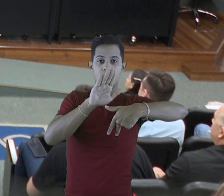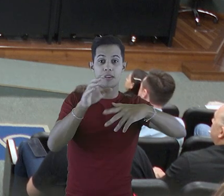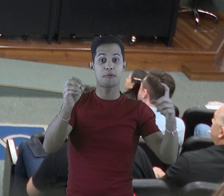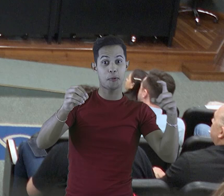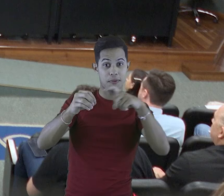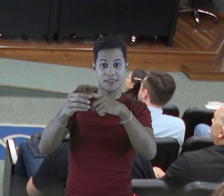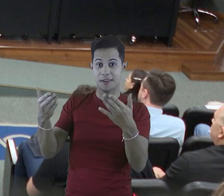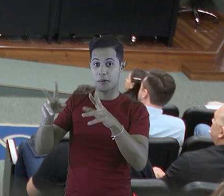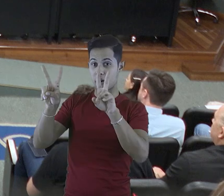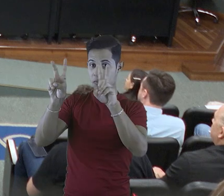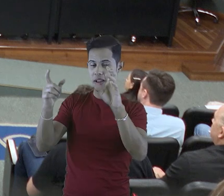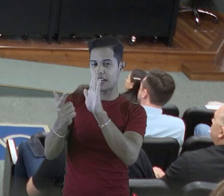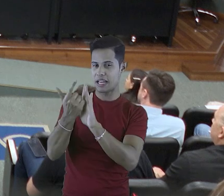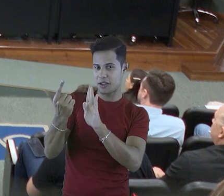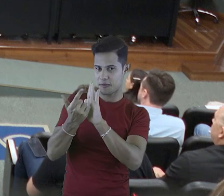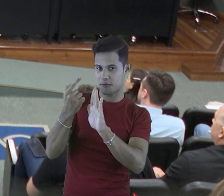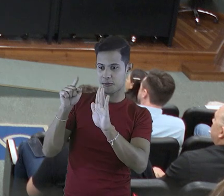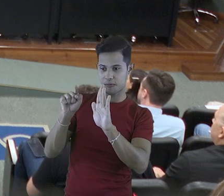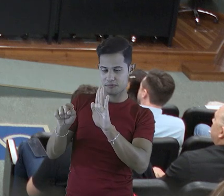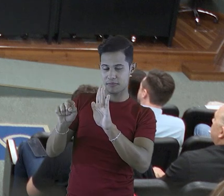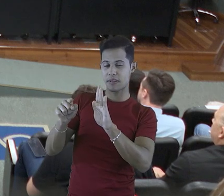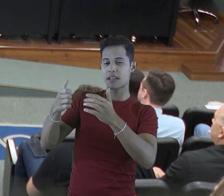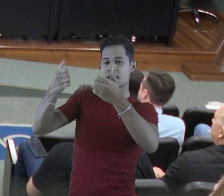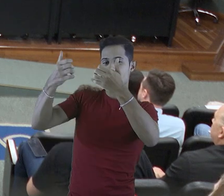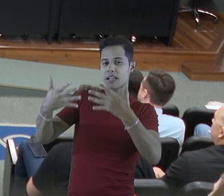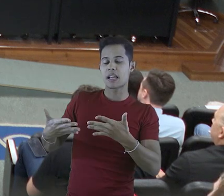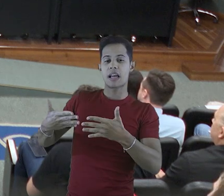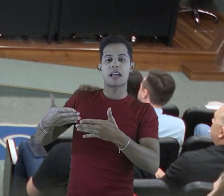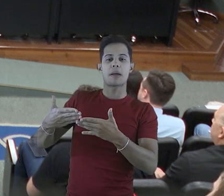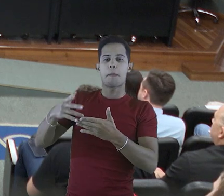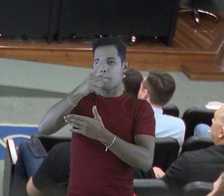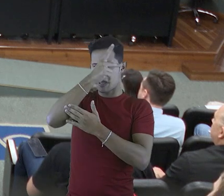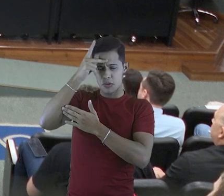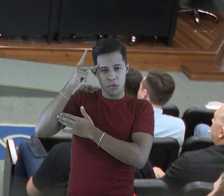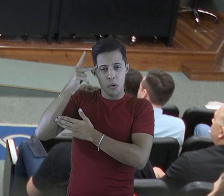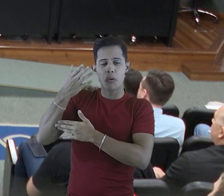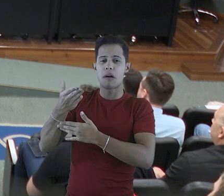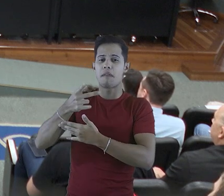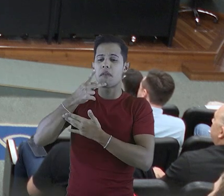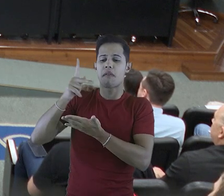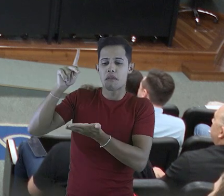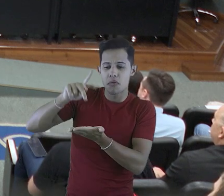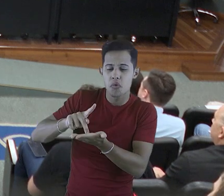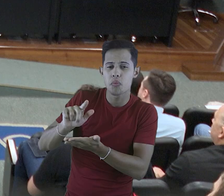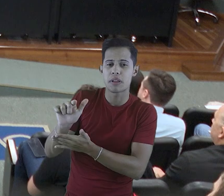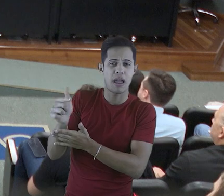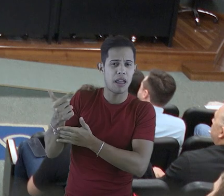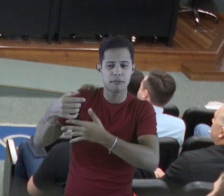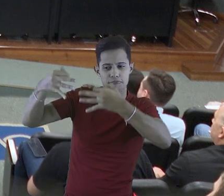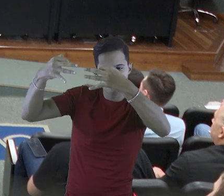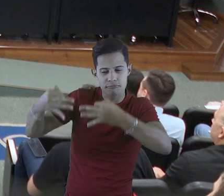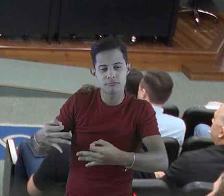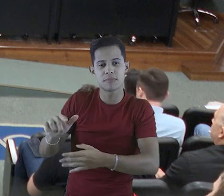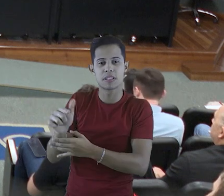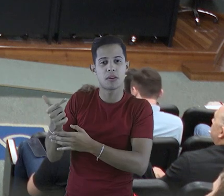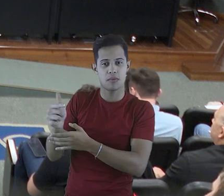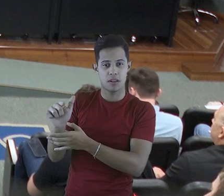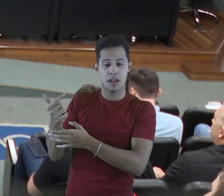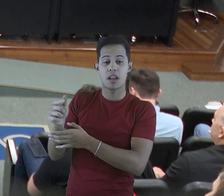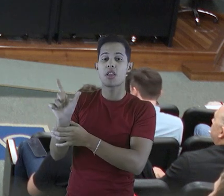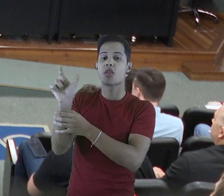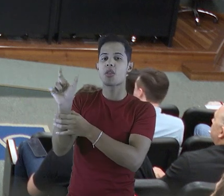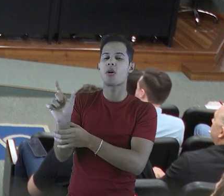voltando ao livro do Dan Ariely, que chama A Mais Pura Verdade Sobre a Desonestidade, A Mais Pura Verdade Sobre a